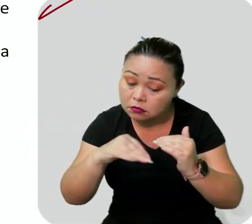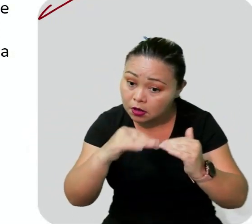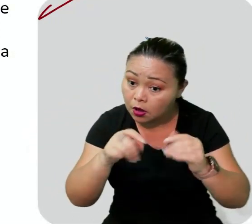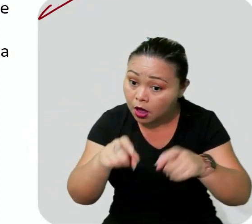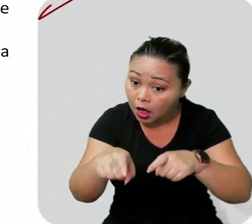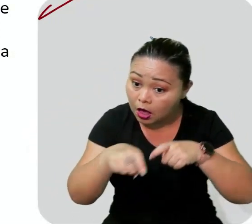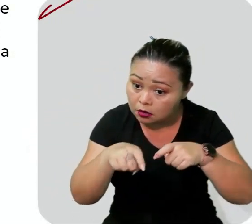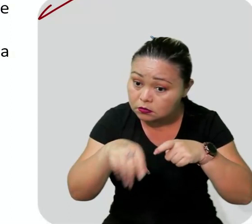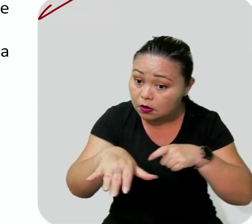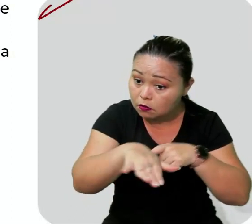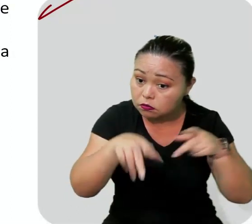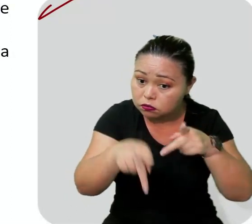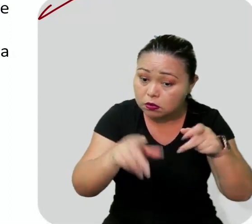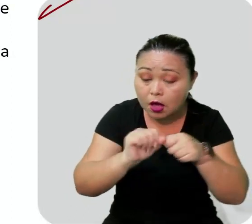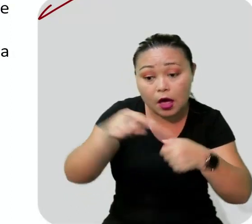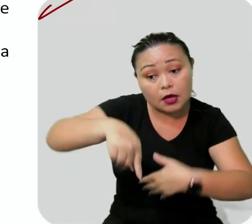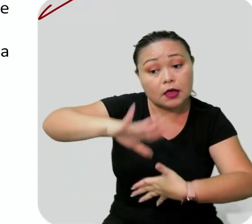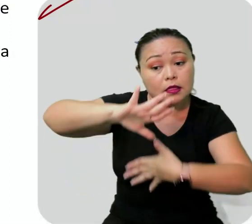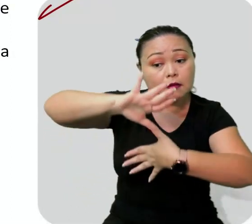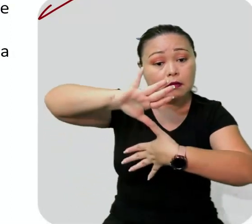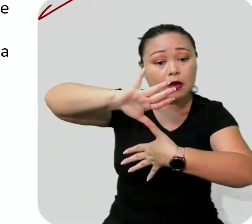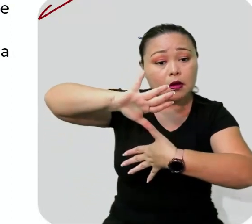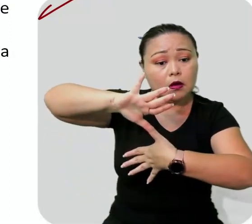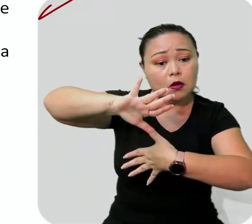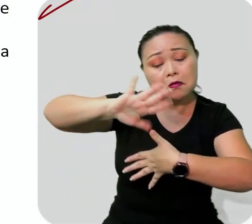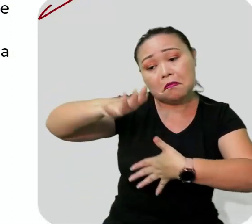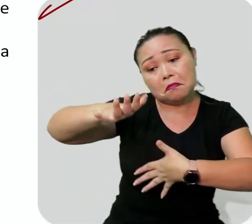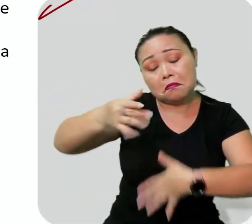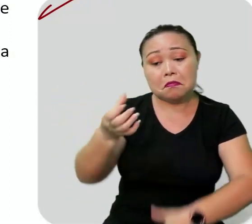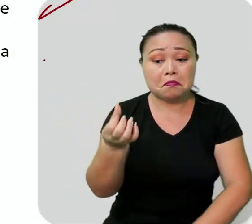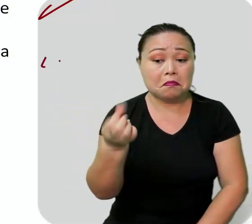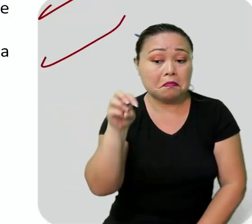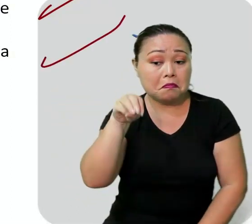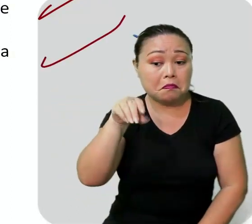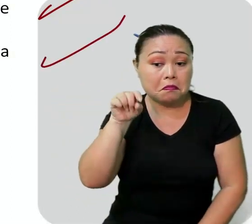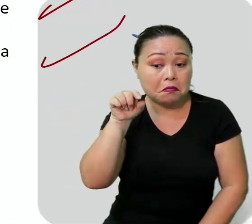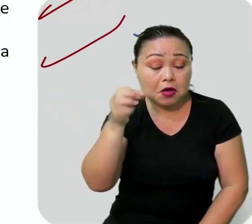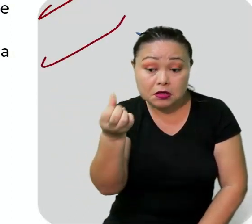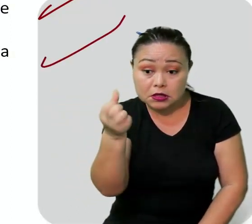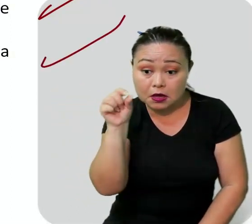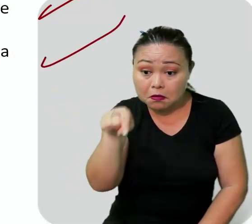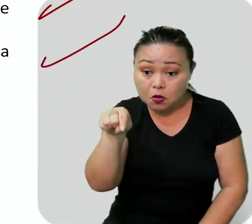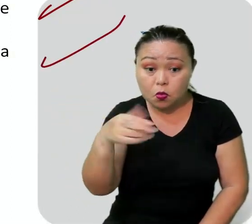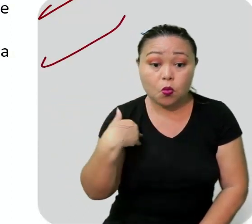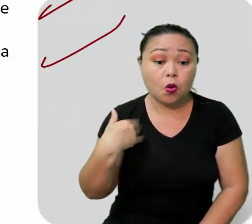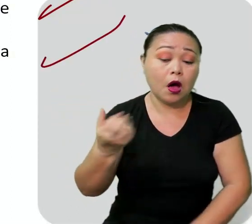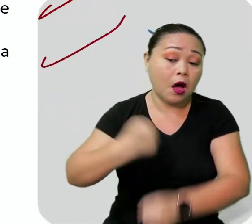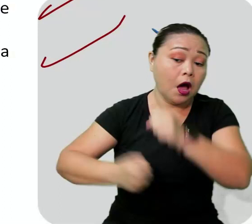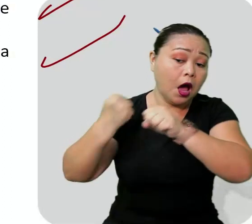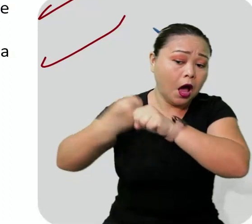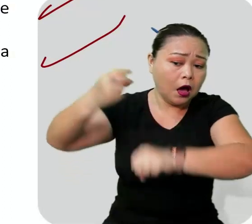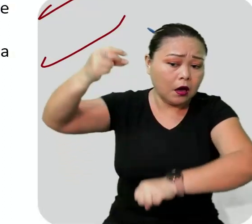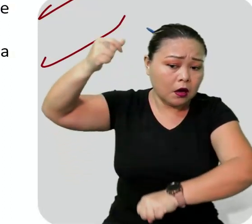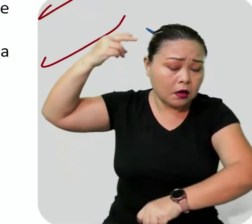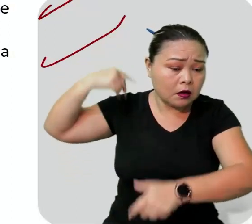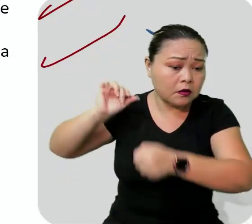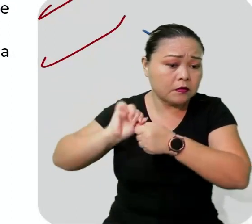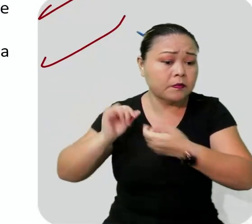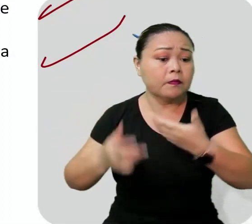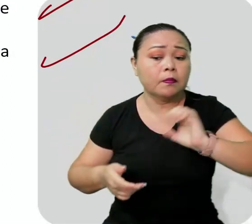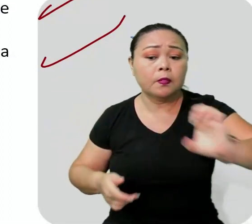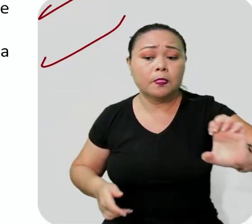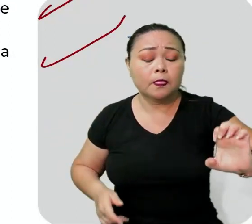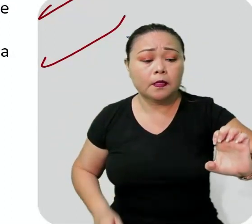a agricultura na América há pelo menos 6.000 anos atrás. E